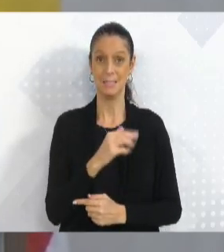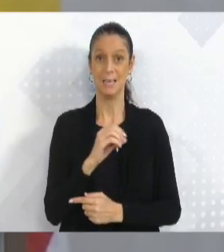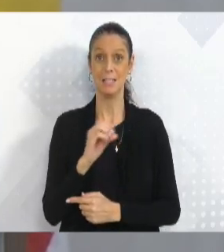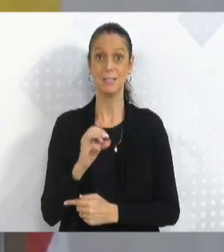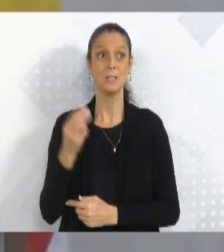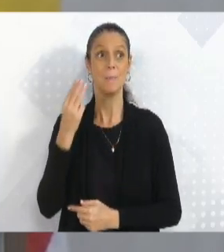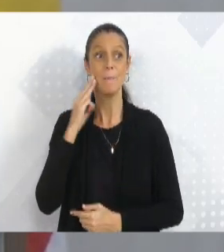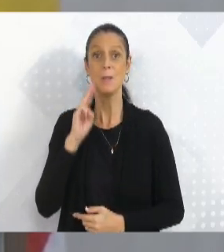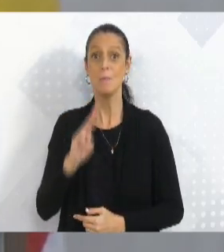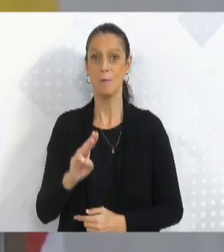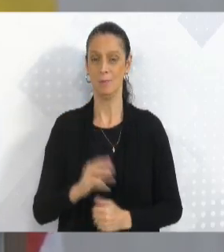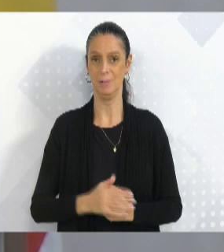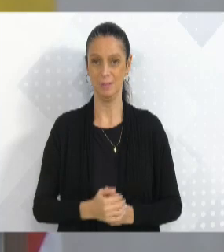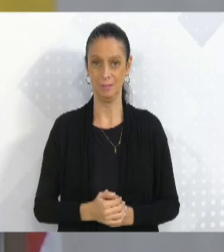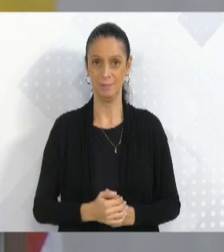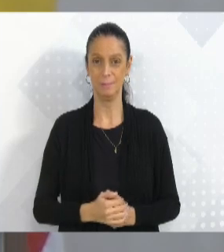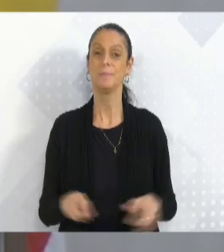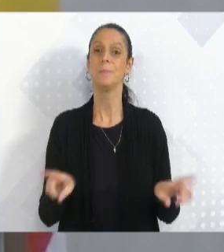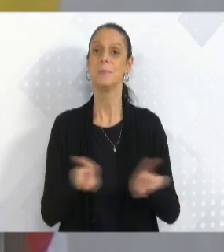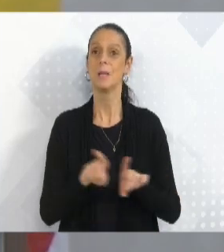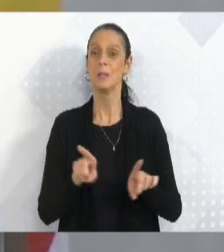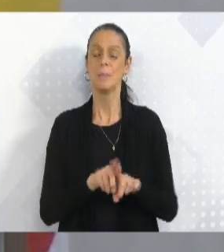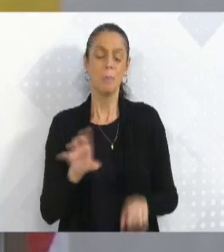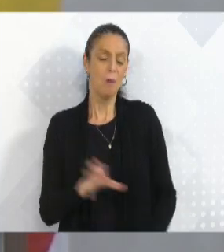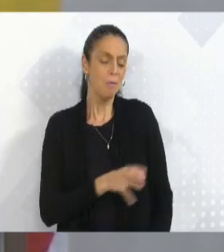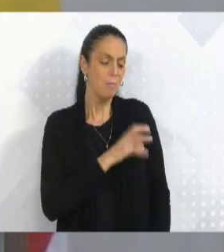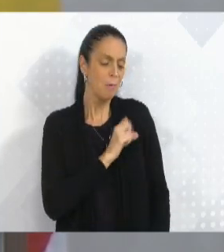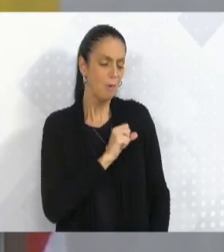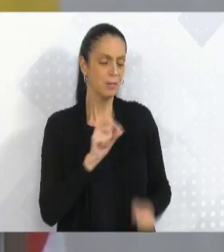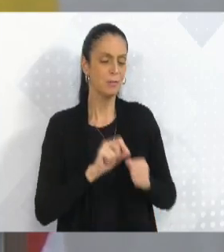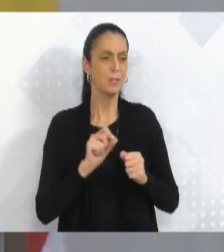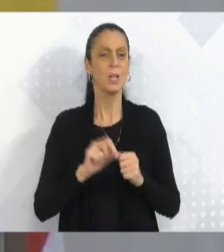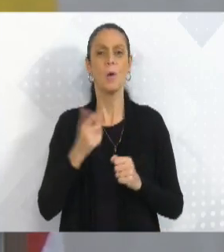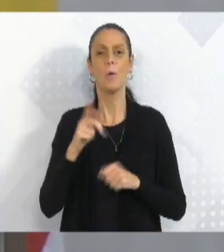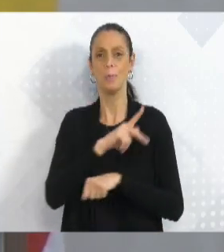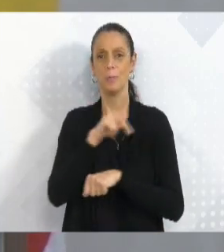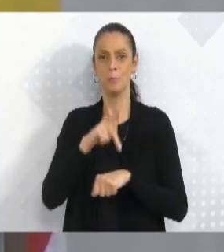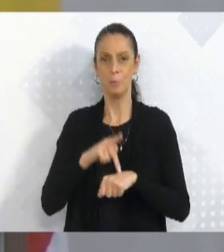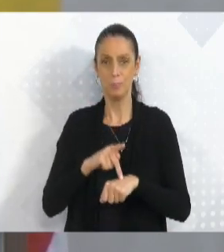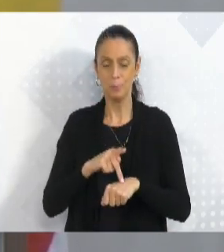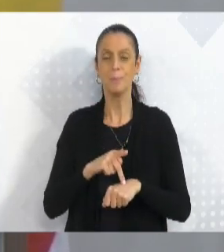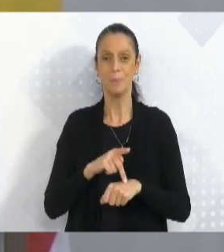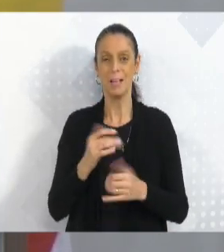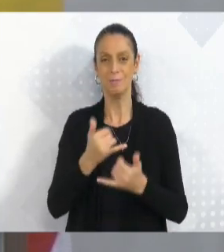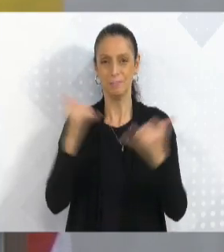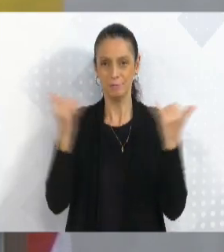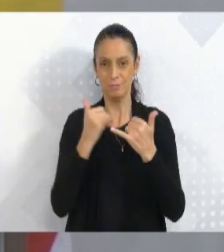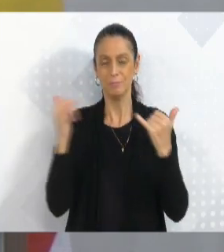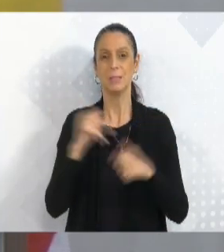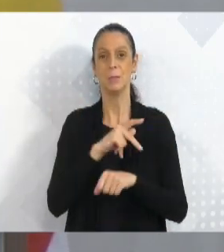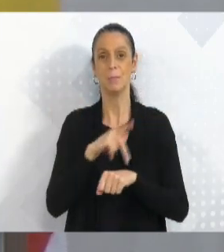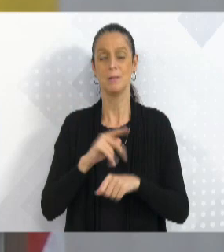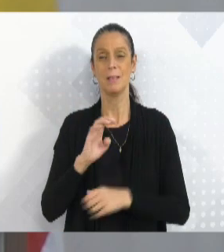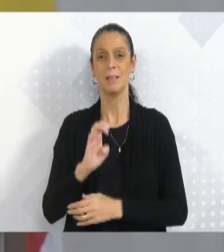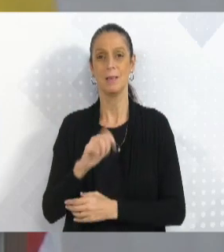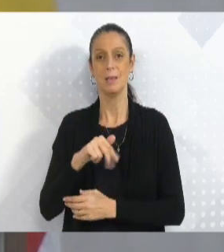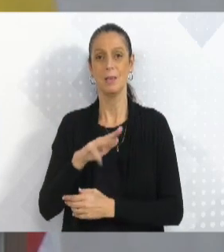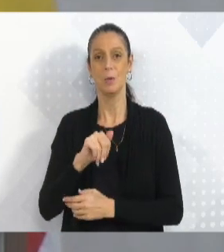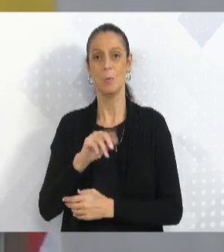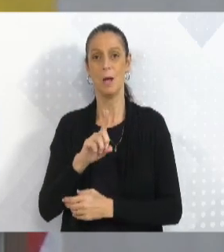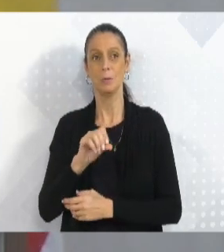milhões Nós também tivemos o amor de fazê-la no Equador a hidrelétrica de São Francisco 250 milhões